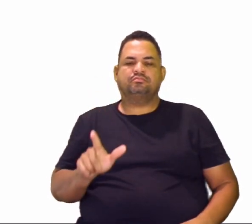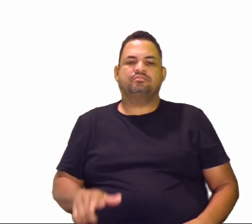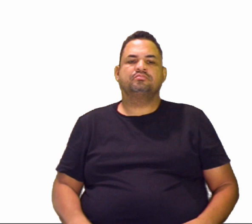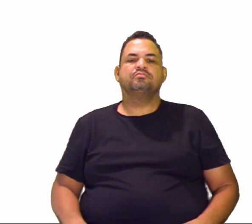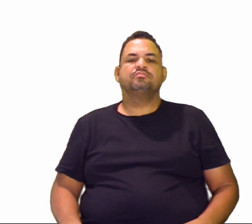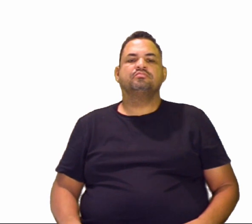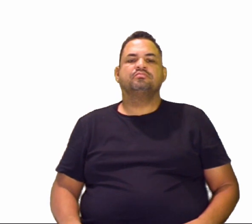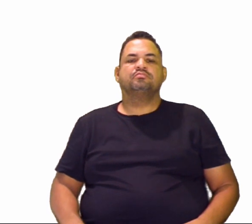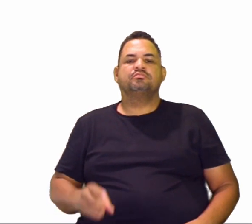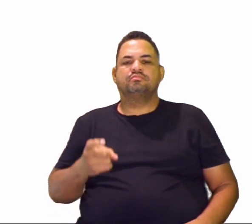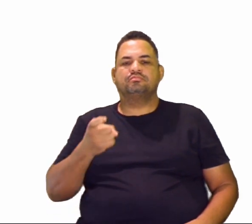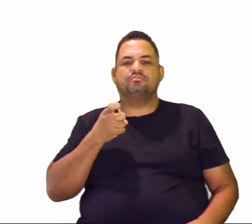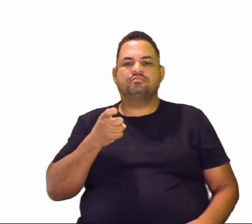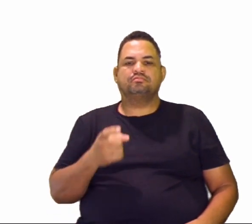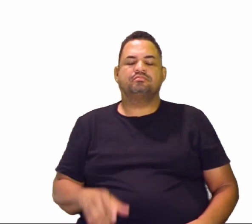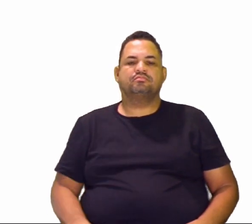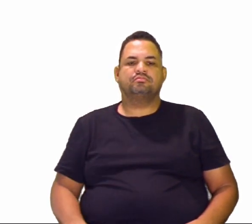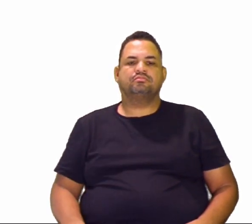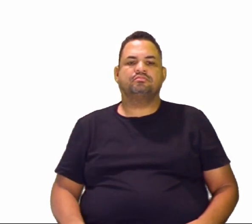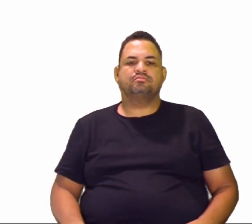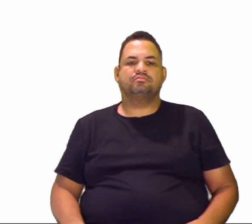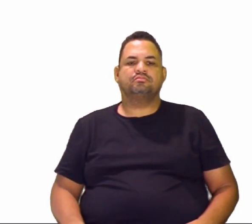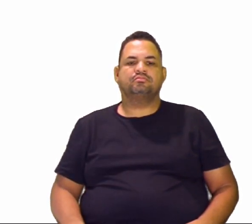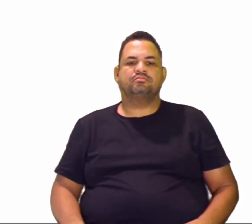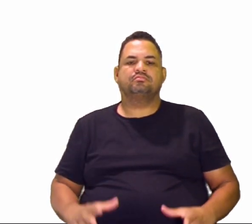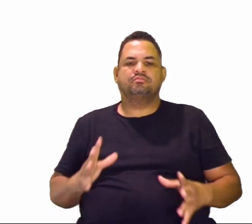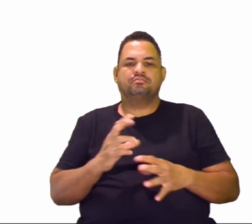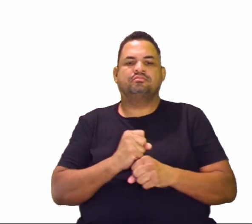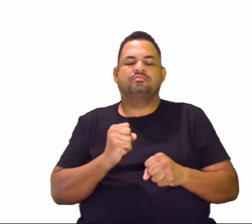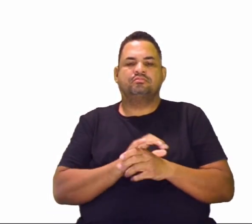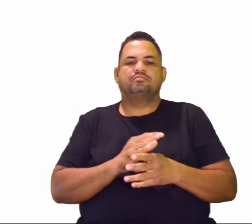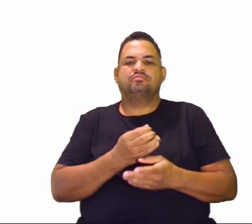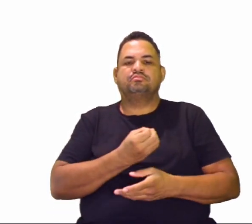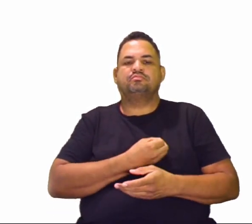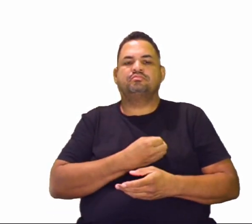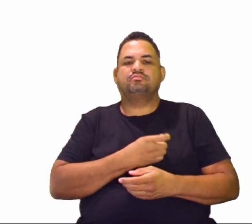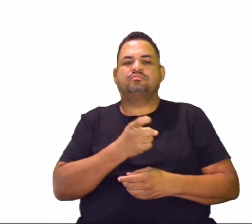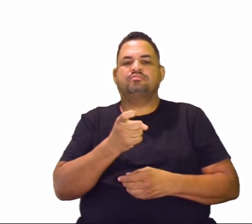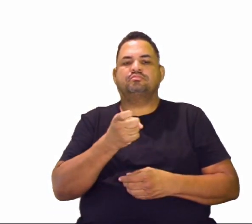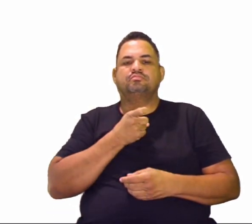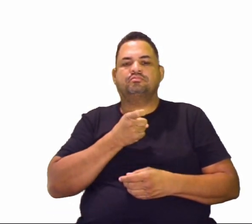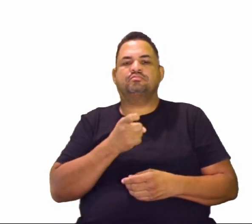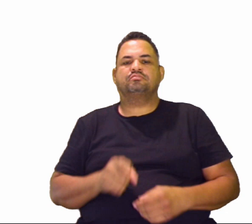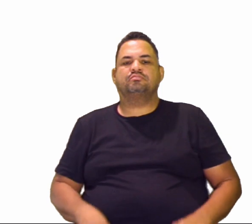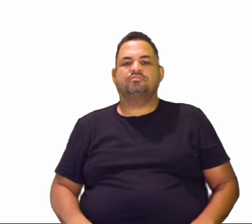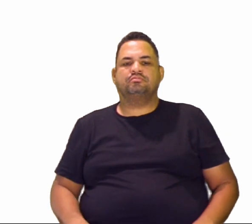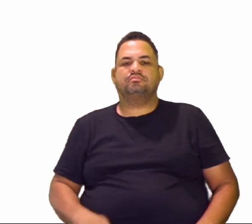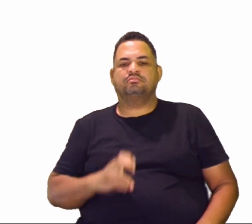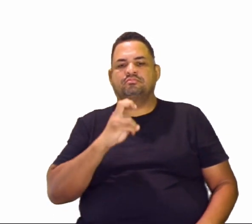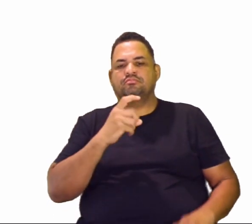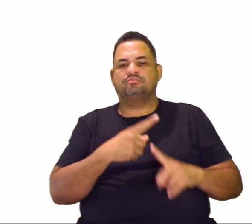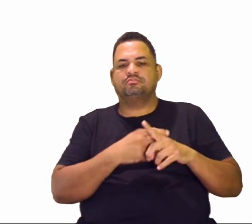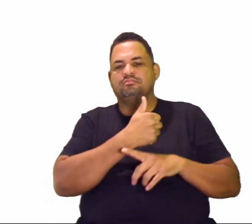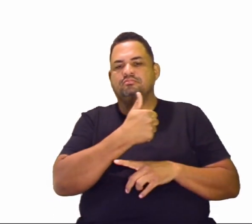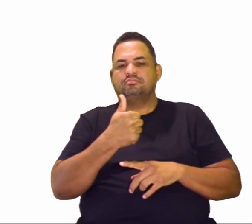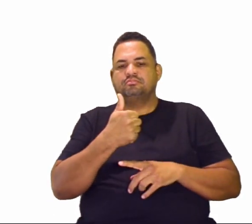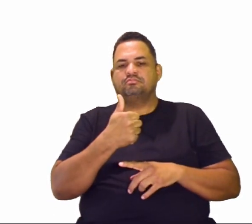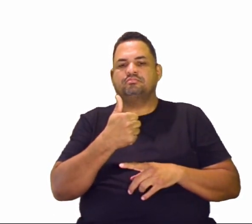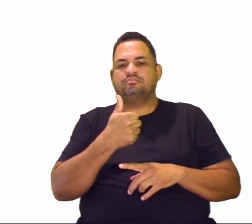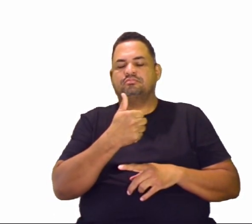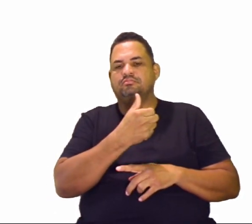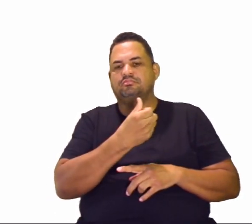então é o X. Calculando o valor de X, obteremos 5 vezes